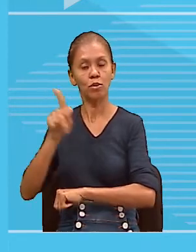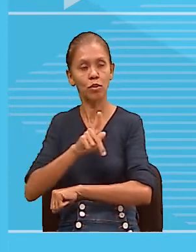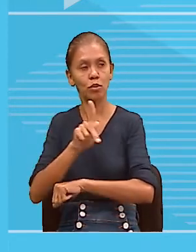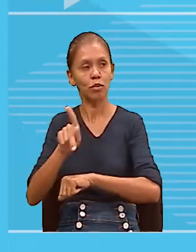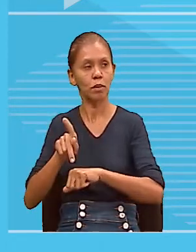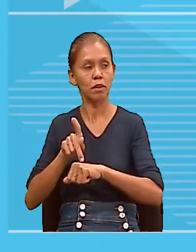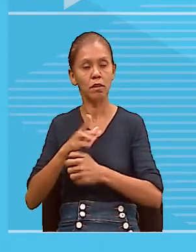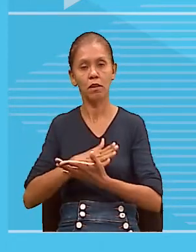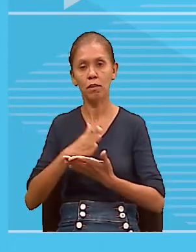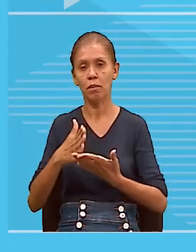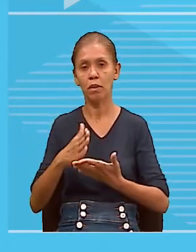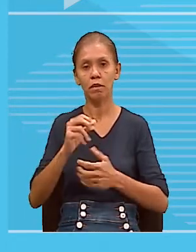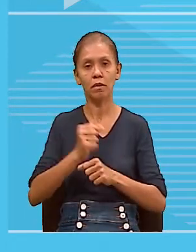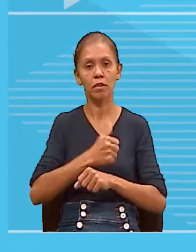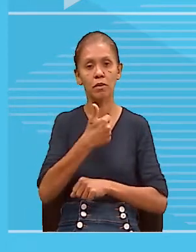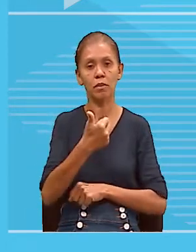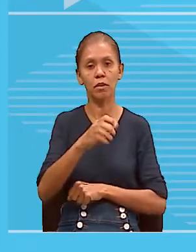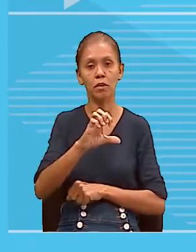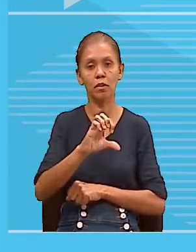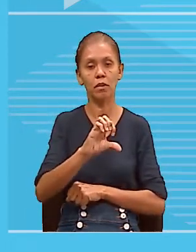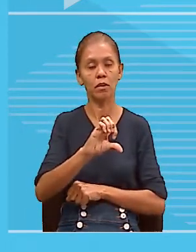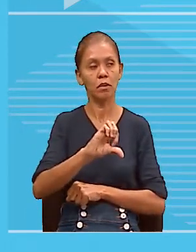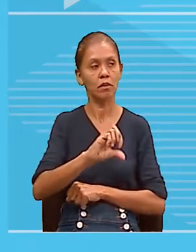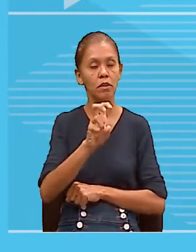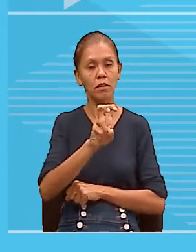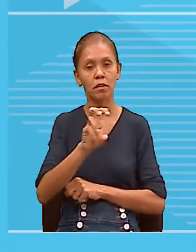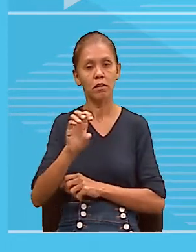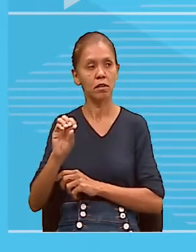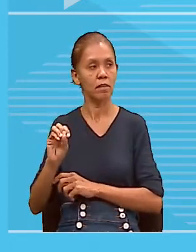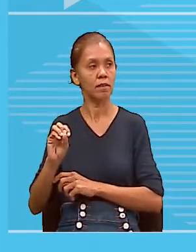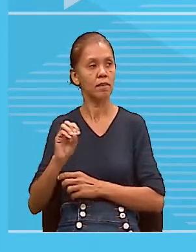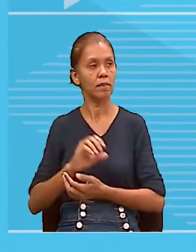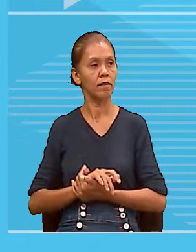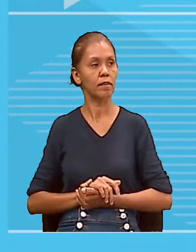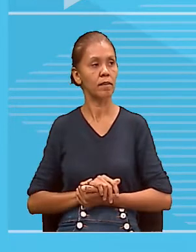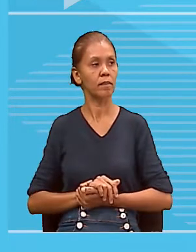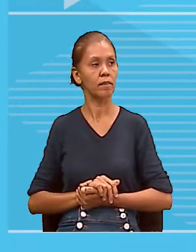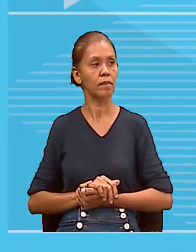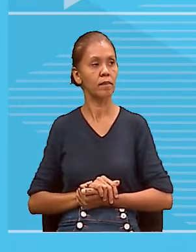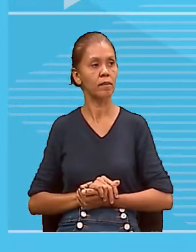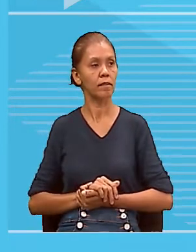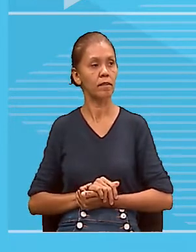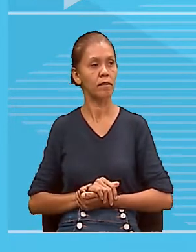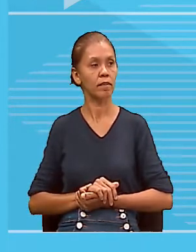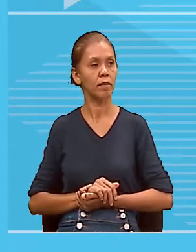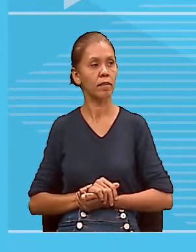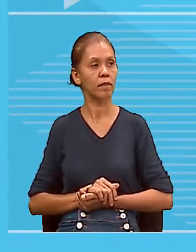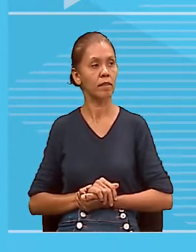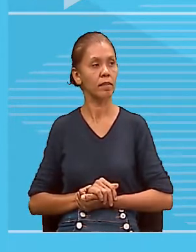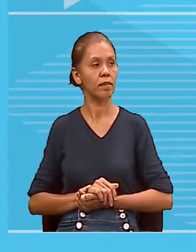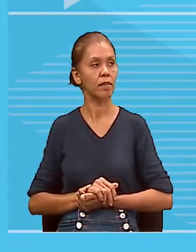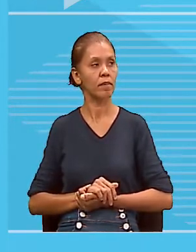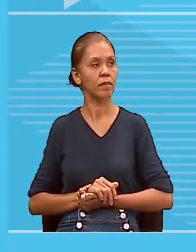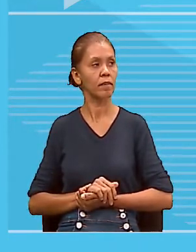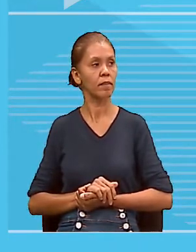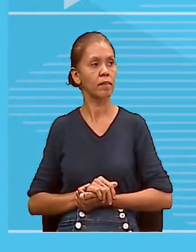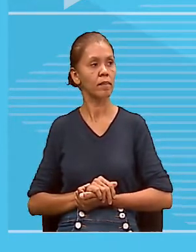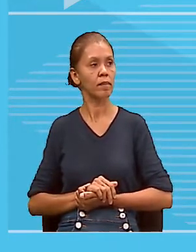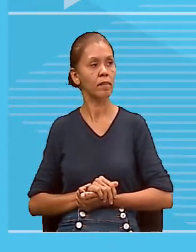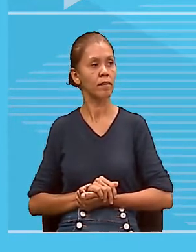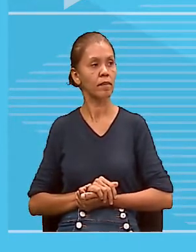década de 50 Então vamos dizer estamos com quase 70 anos deles e aí é claro a medida que você tem